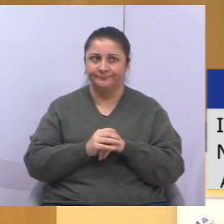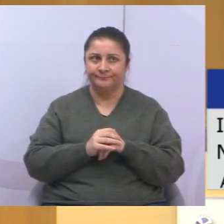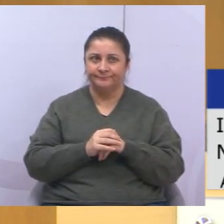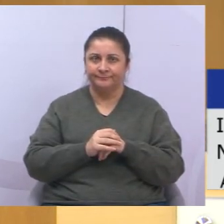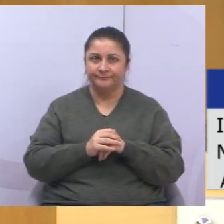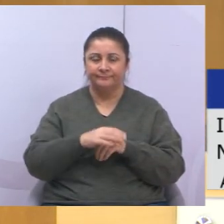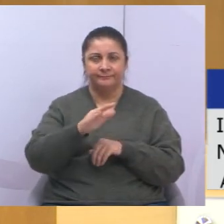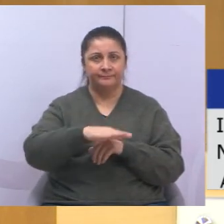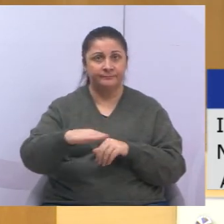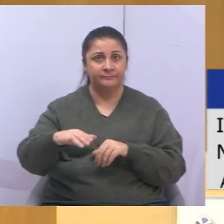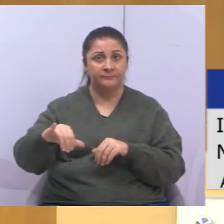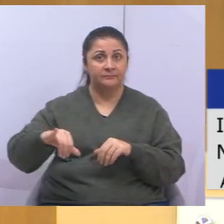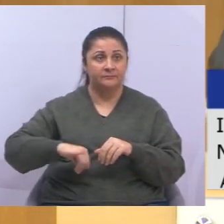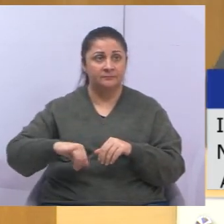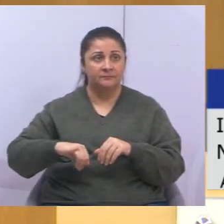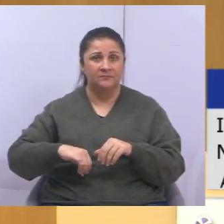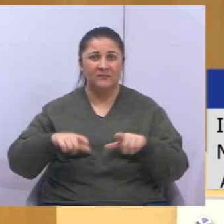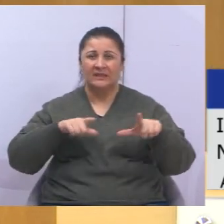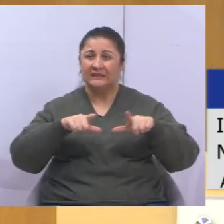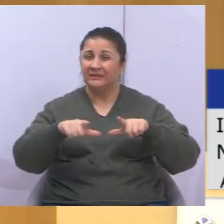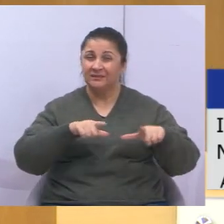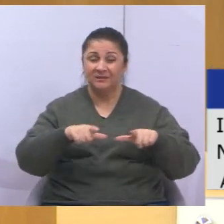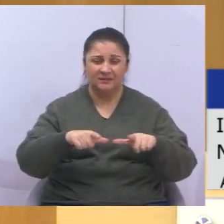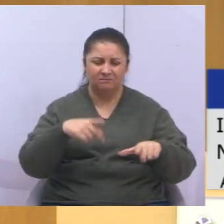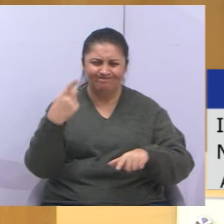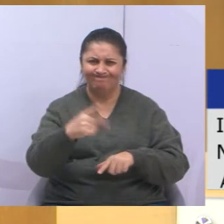exemplo, muitas vezes, de trabalho escravo.